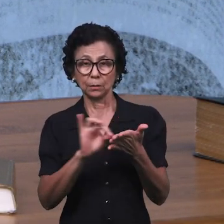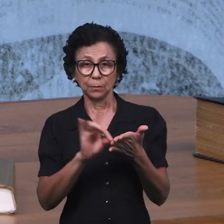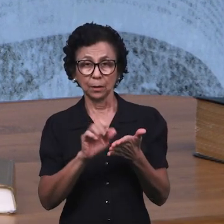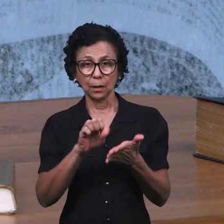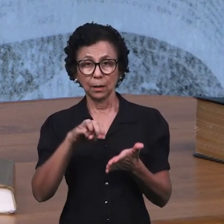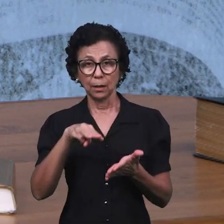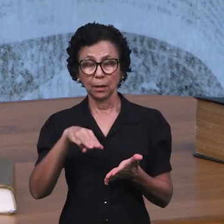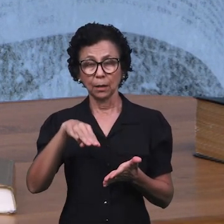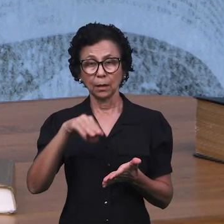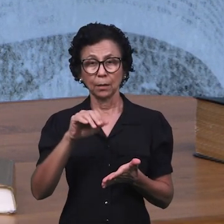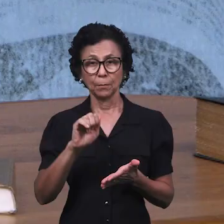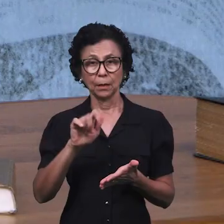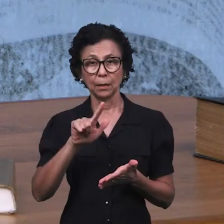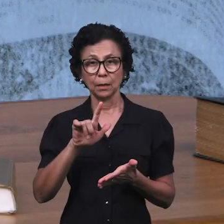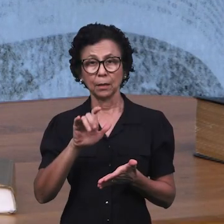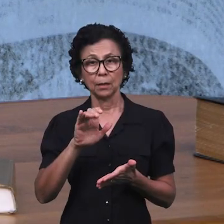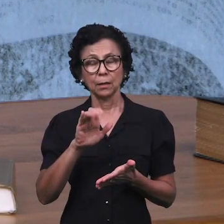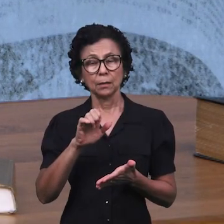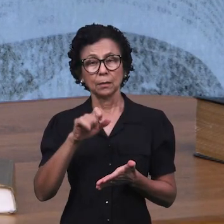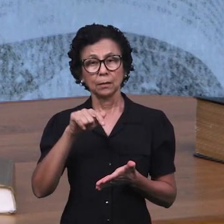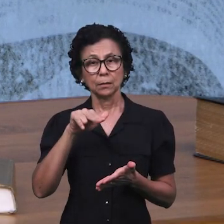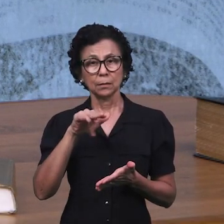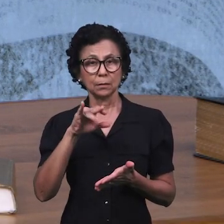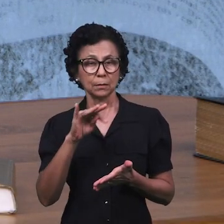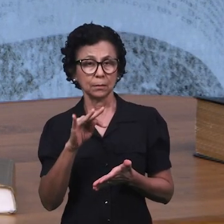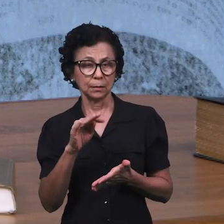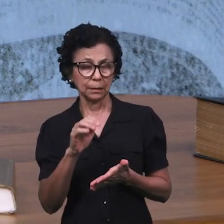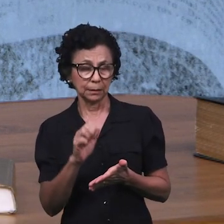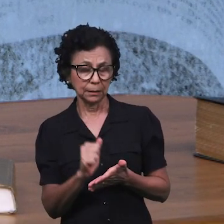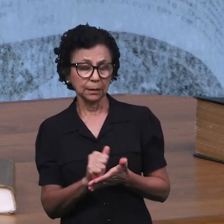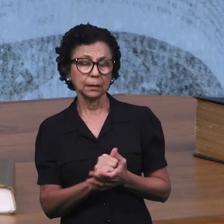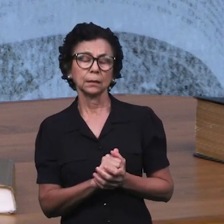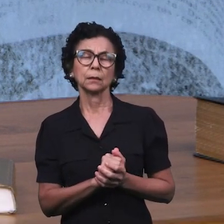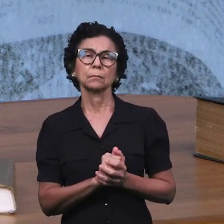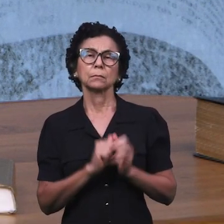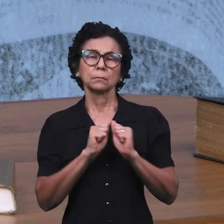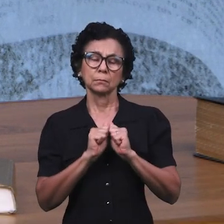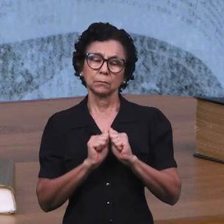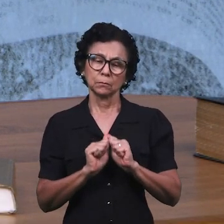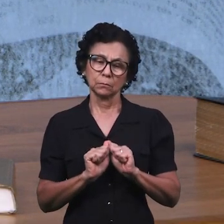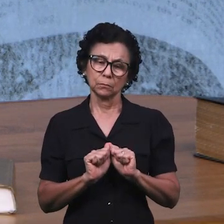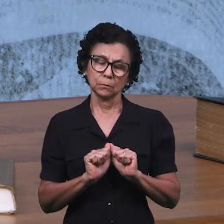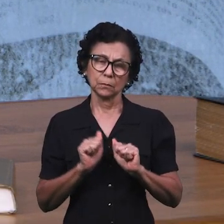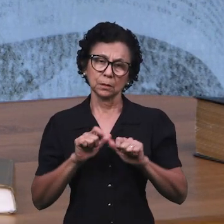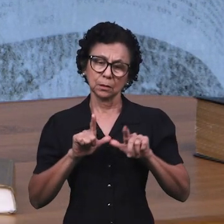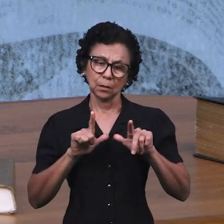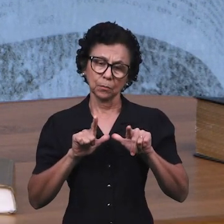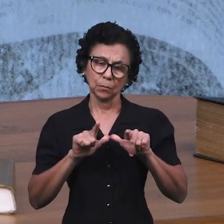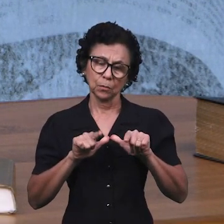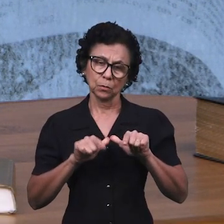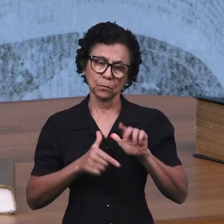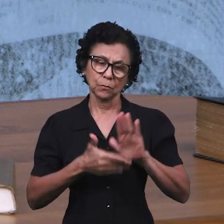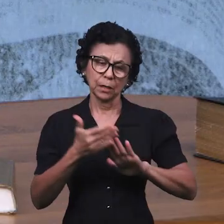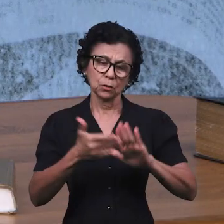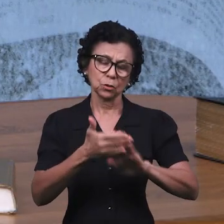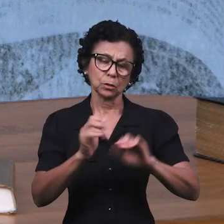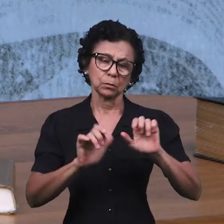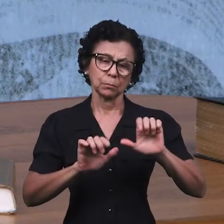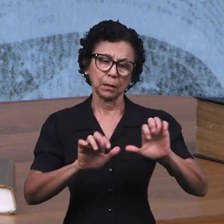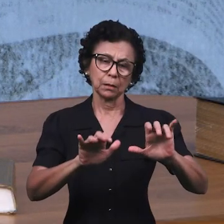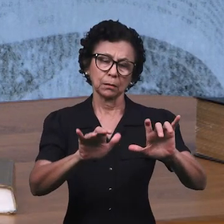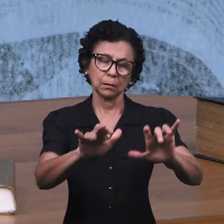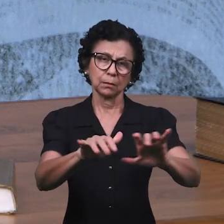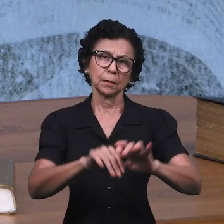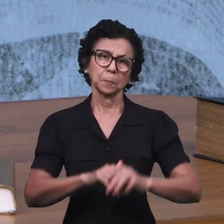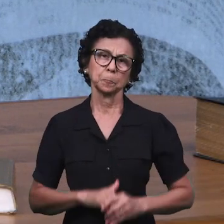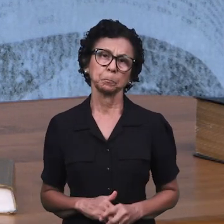e para a banda do sul de Calebe pusemos fogo a Siclag. E disse-lhe Davi: